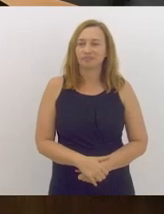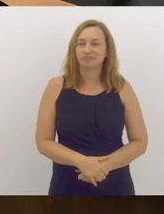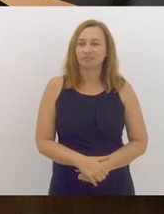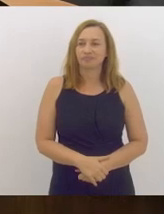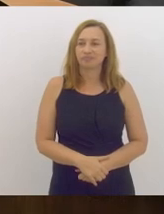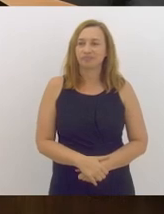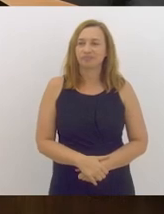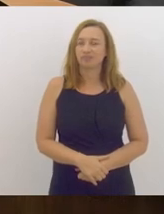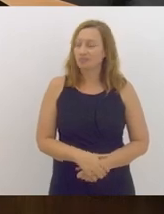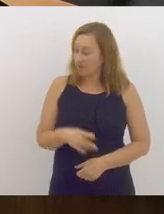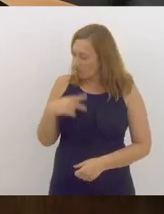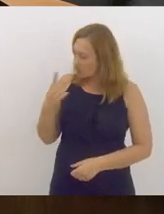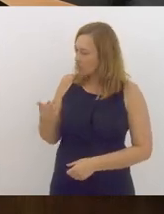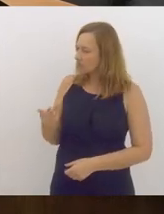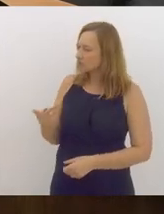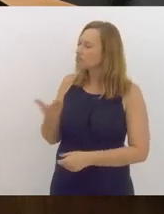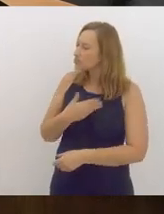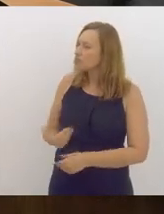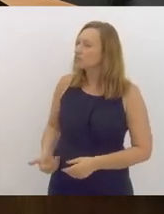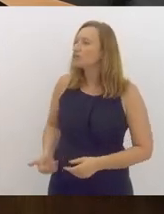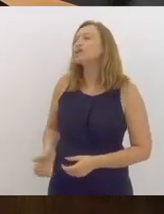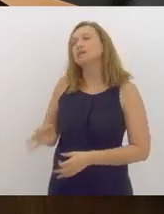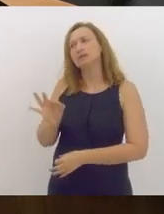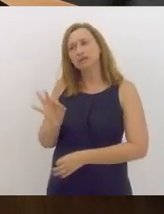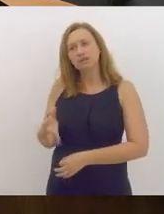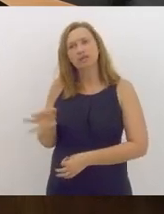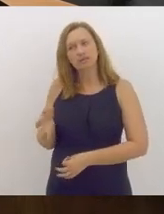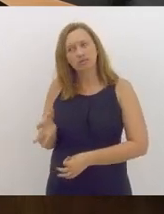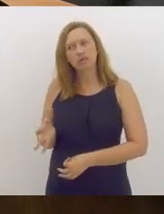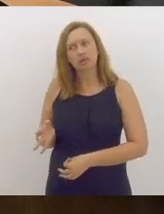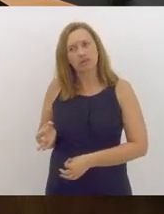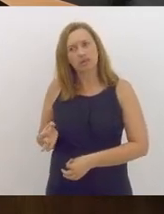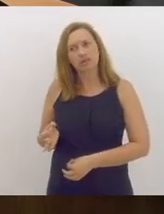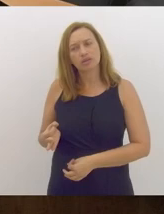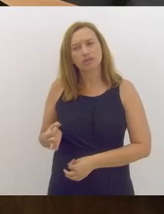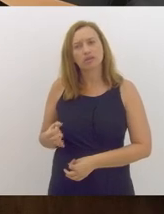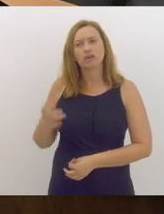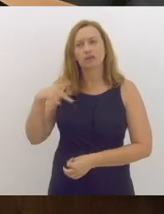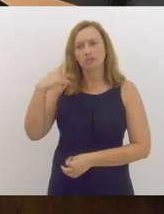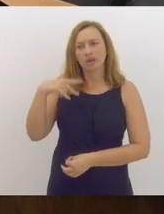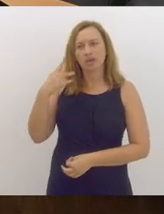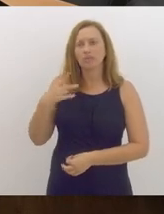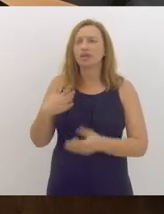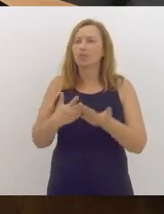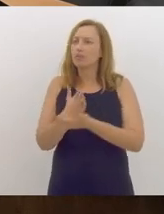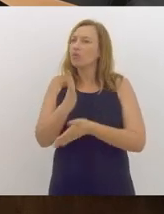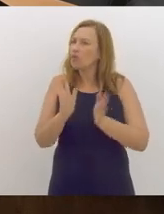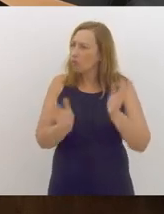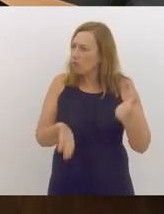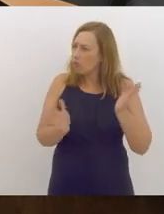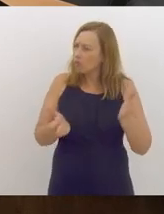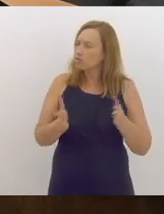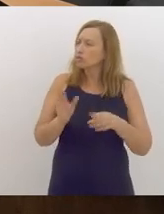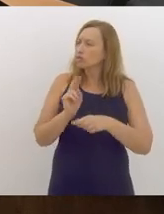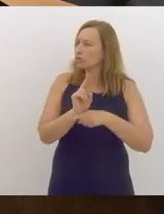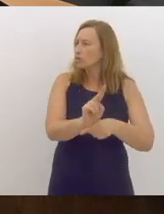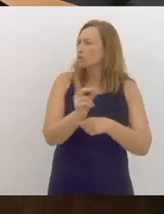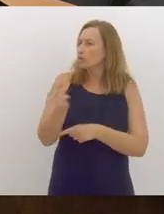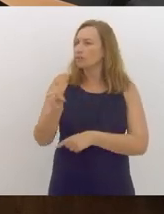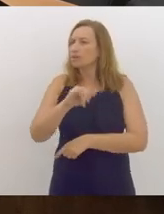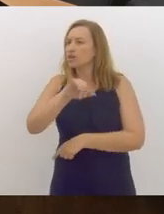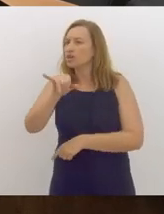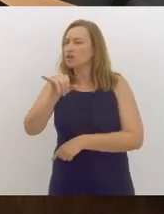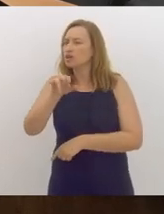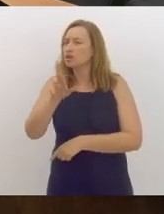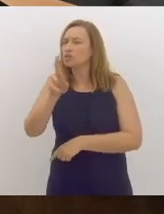o questionei, falei, o governador, a gente provavelmente, né, caso o parlamento assim entenda, aprova hoje o CRED Rio, quando é que o senhor